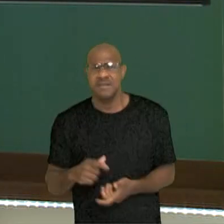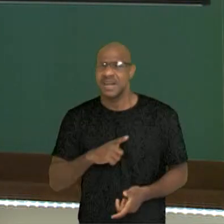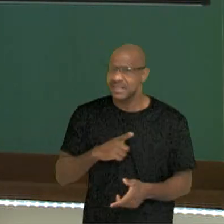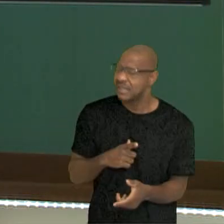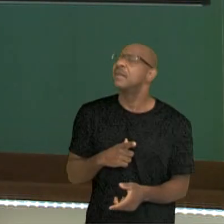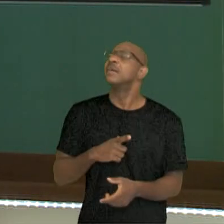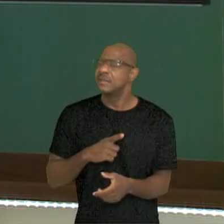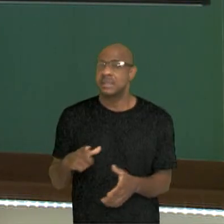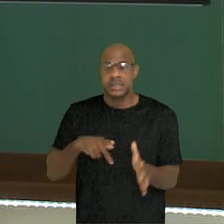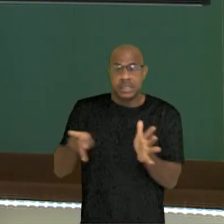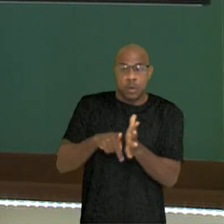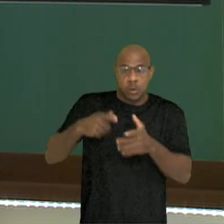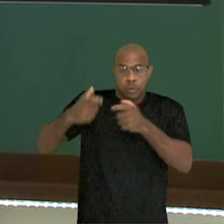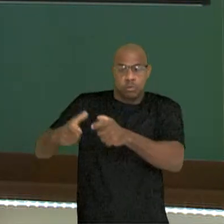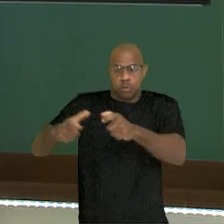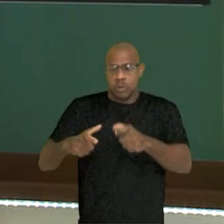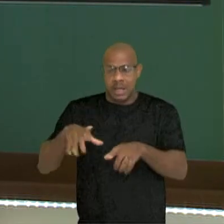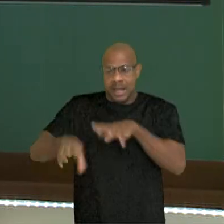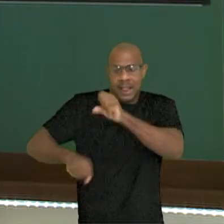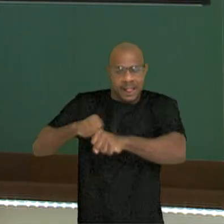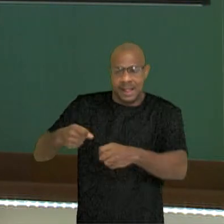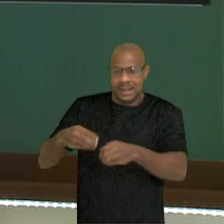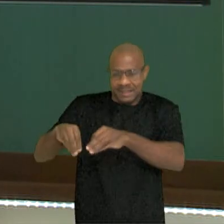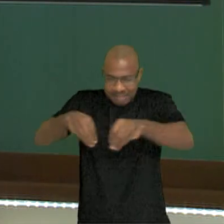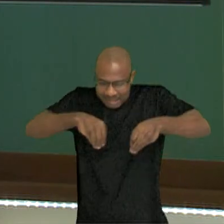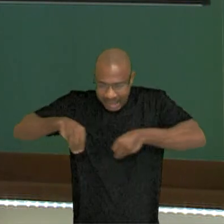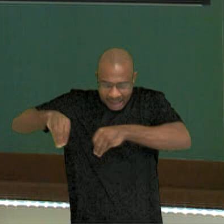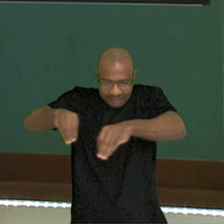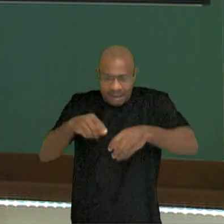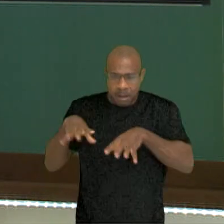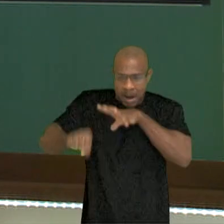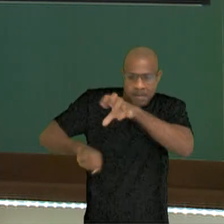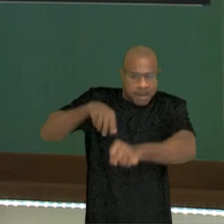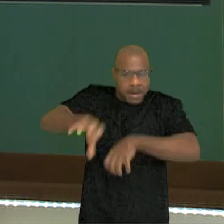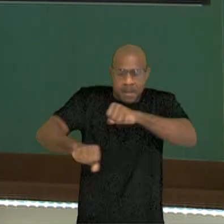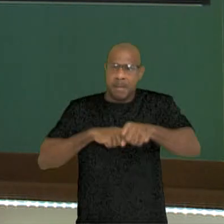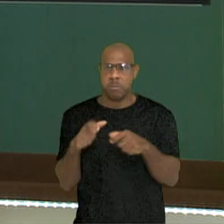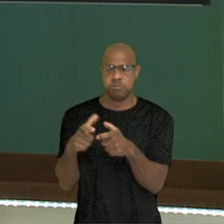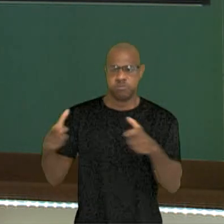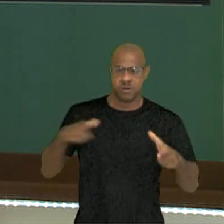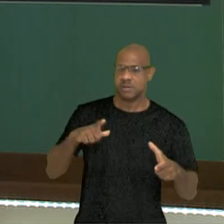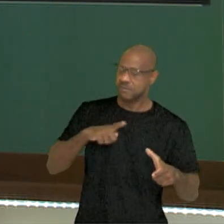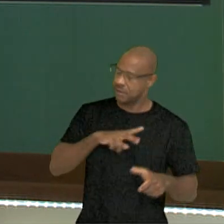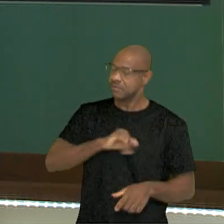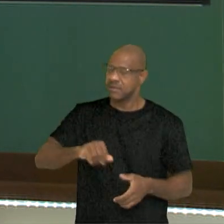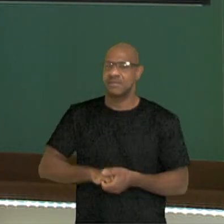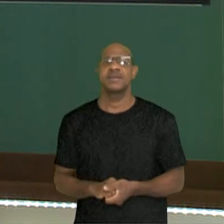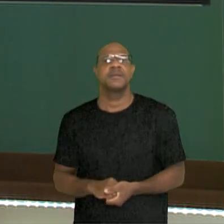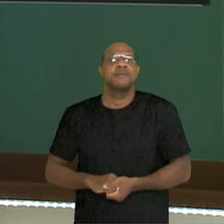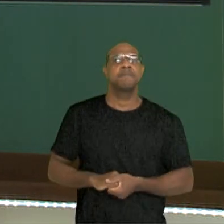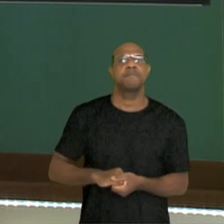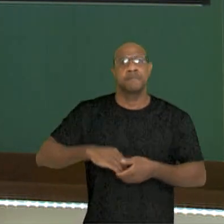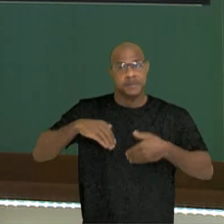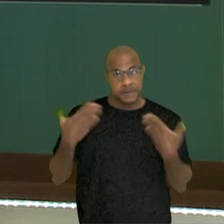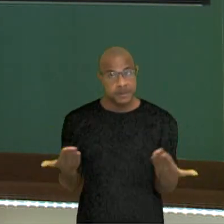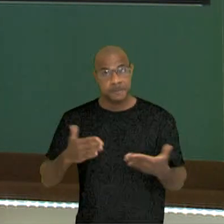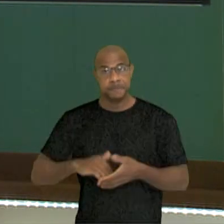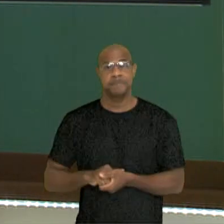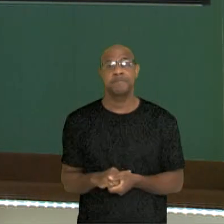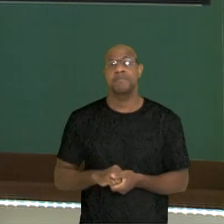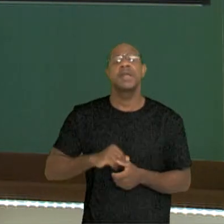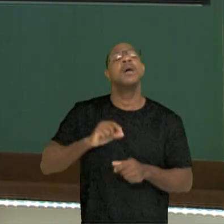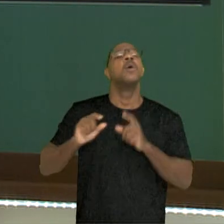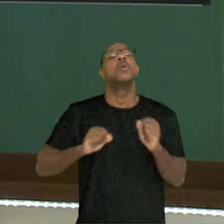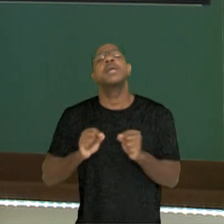grandes propriedades de terra, não vai ser resolvido lá nas reformas que tentaram com o tribunato da plebe,